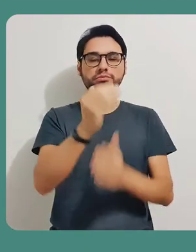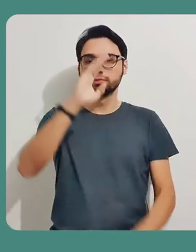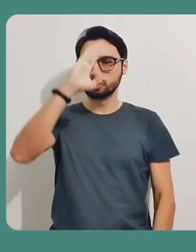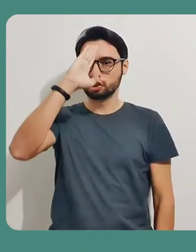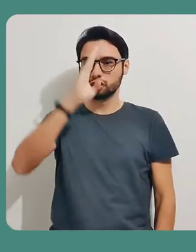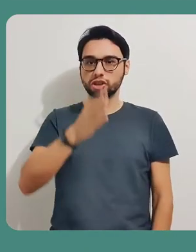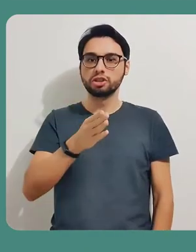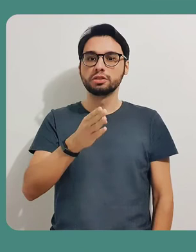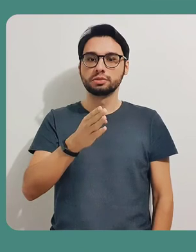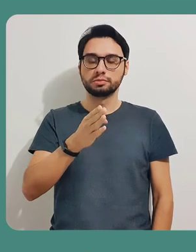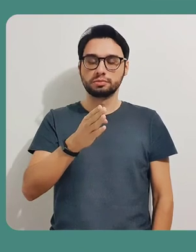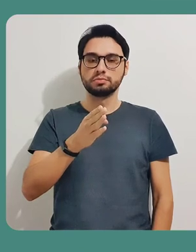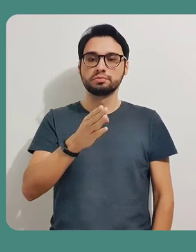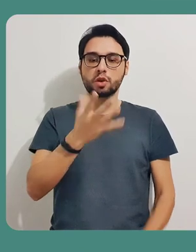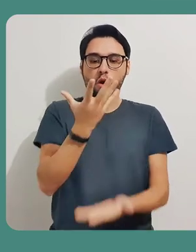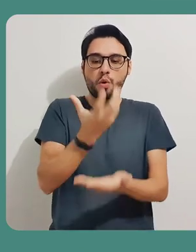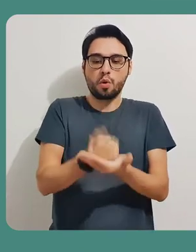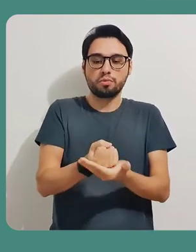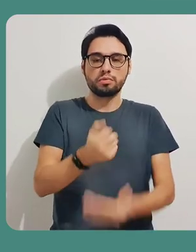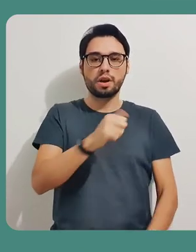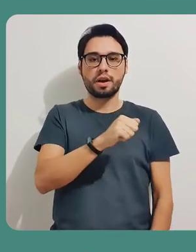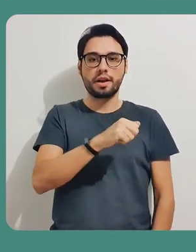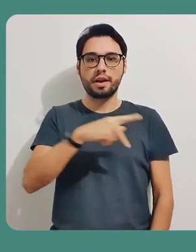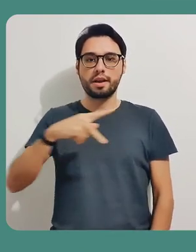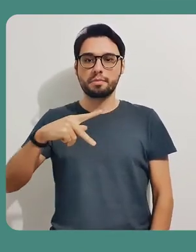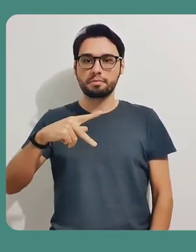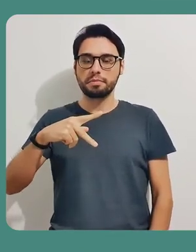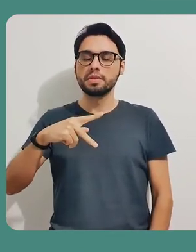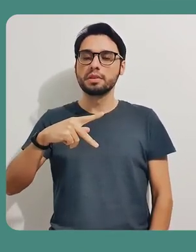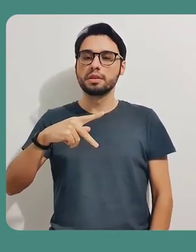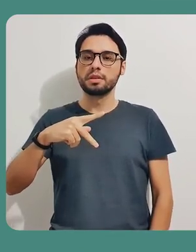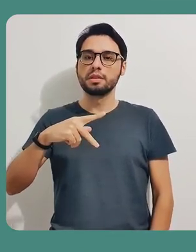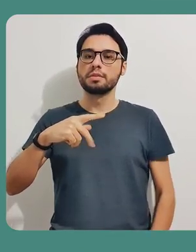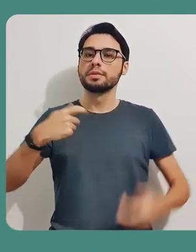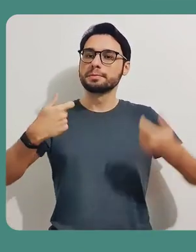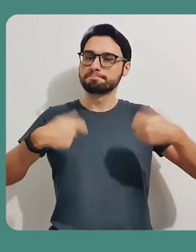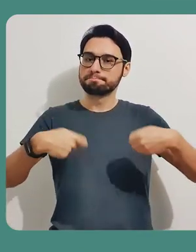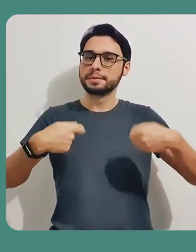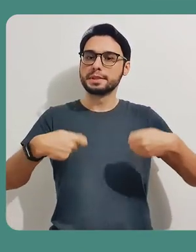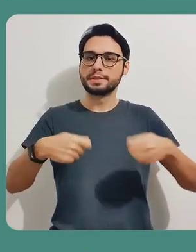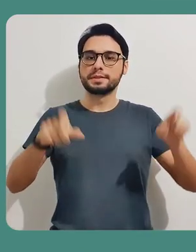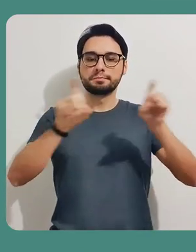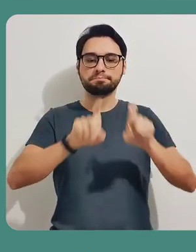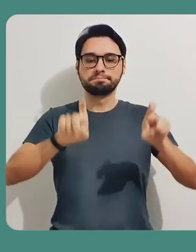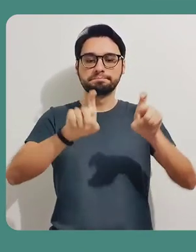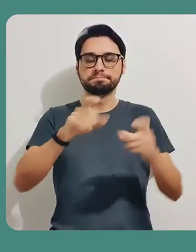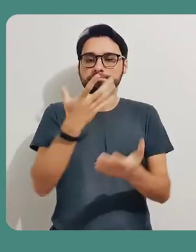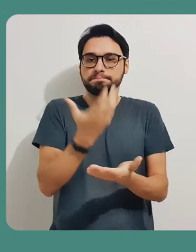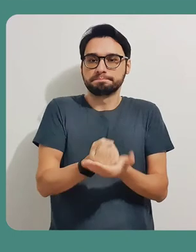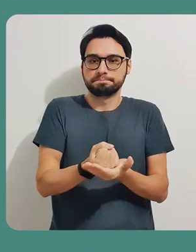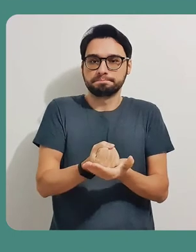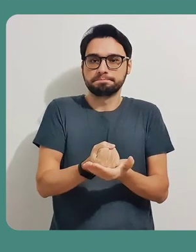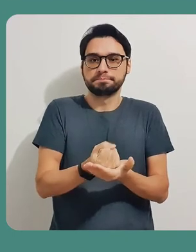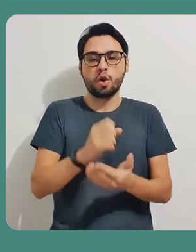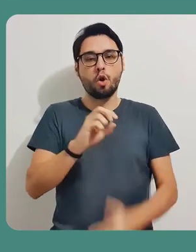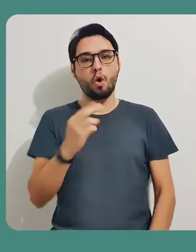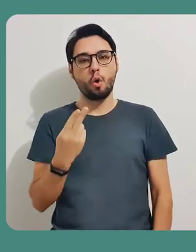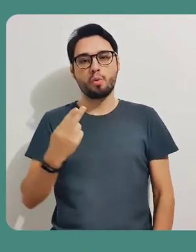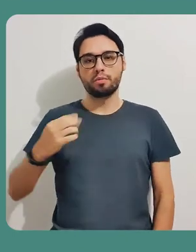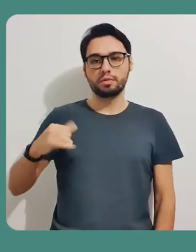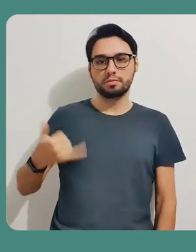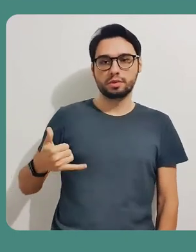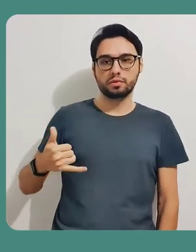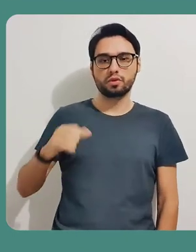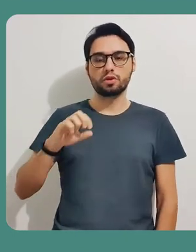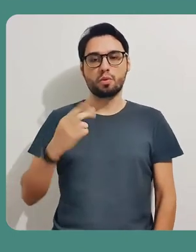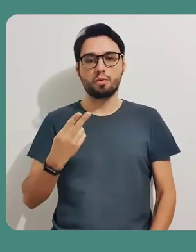a plataforma do zoom irá iniciar automaticamente o download de um aplicativo que